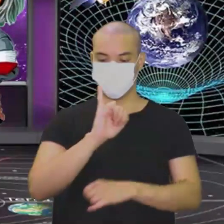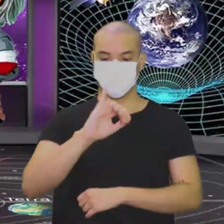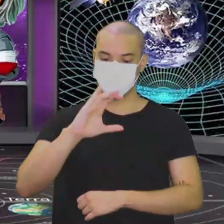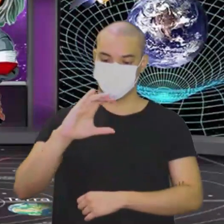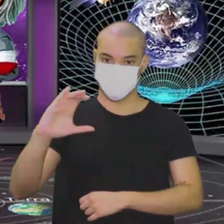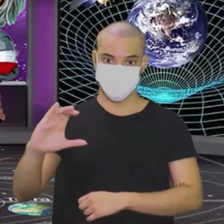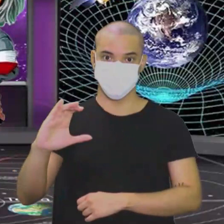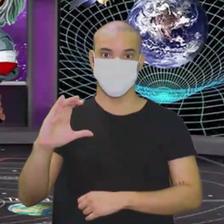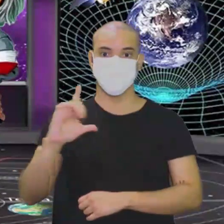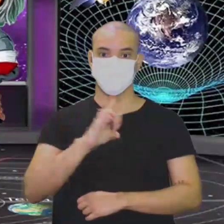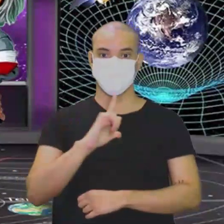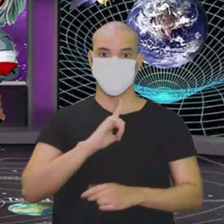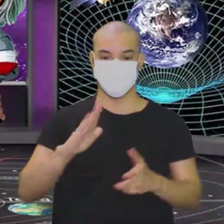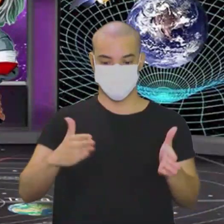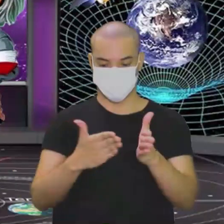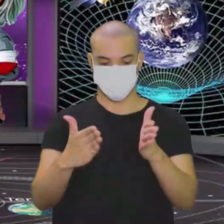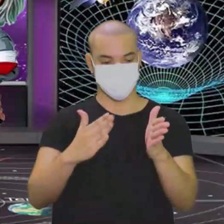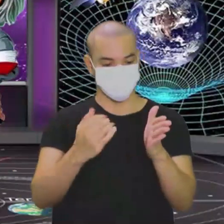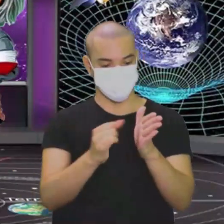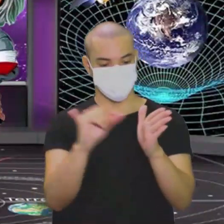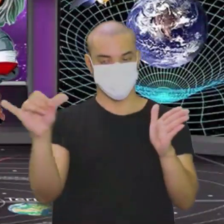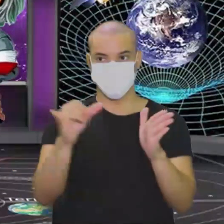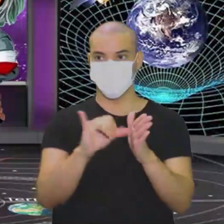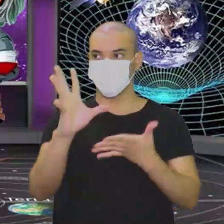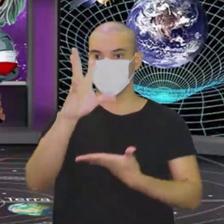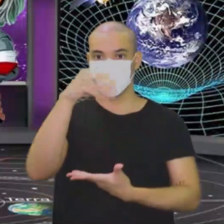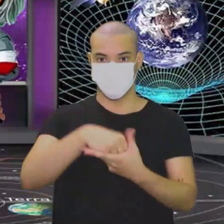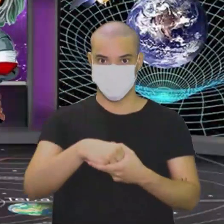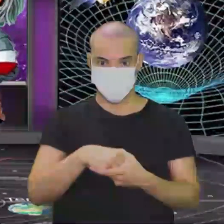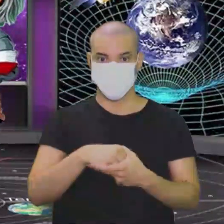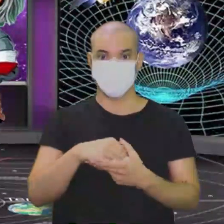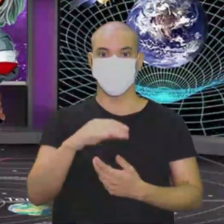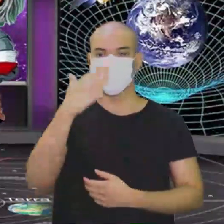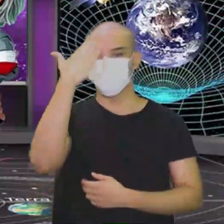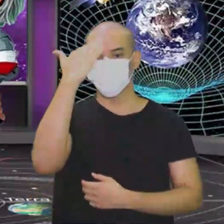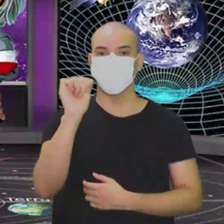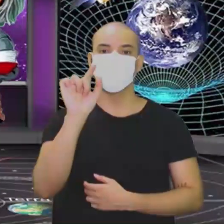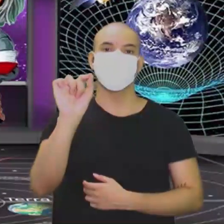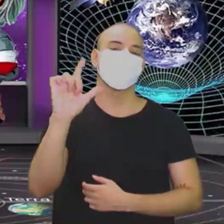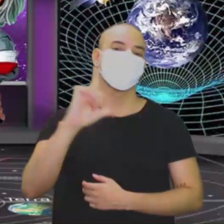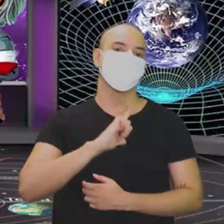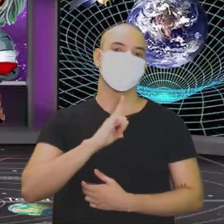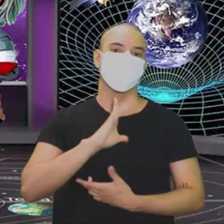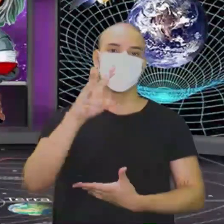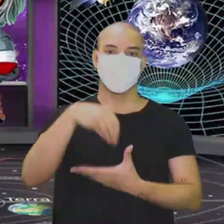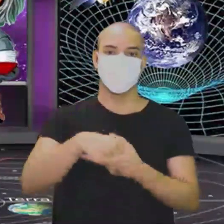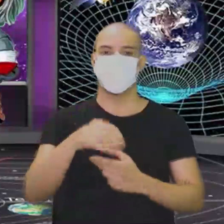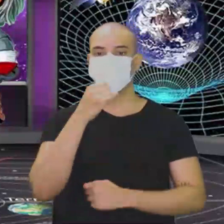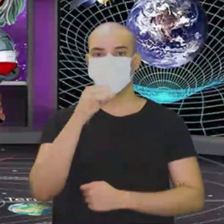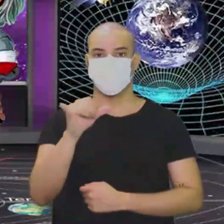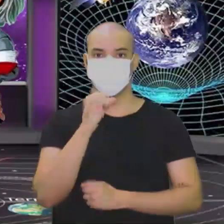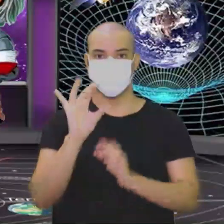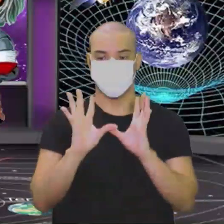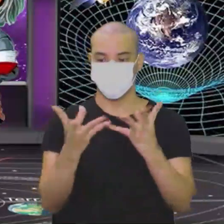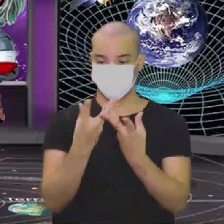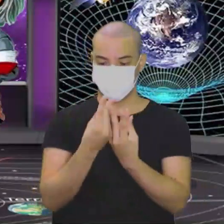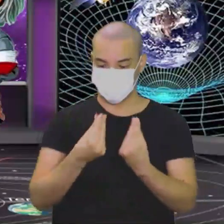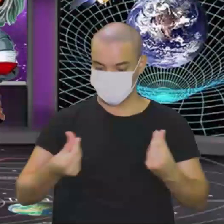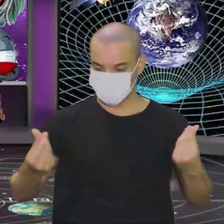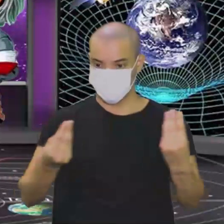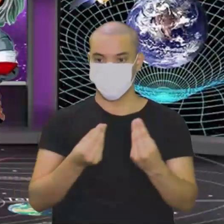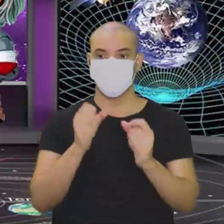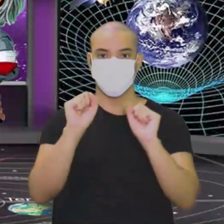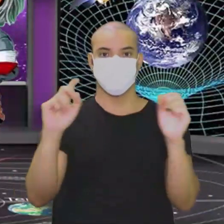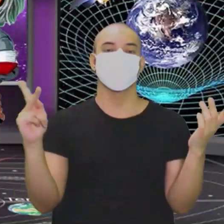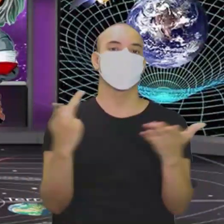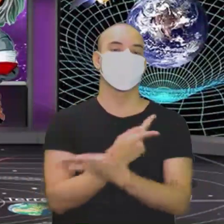aquele menor caminho percorrido pela corrente elétrica, você vai ter energia dissipada, energia térmica, isso pode